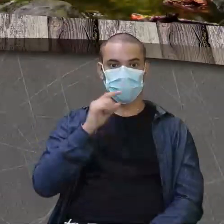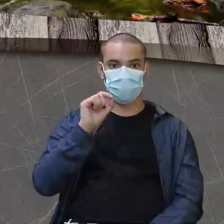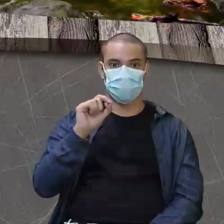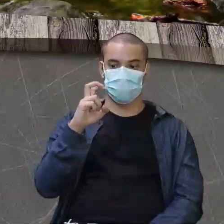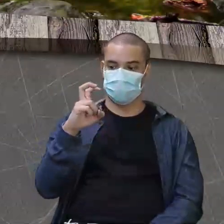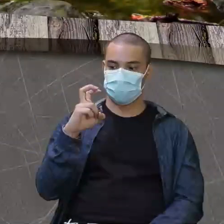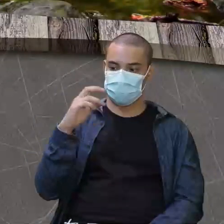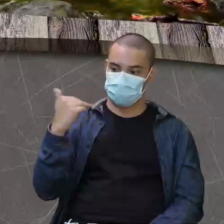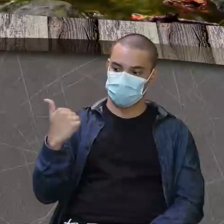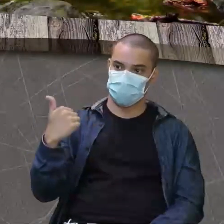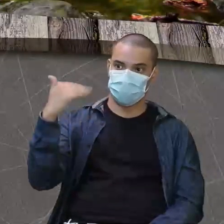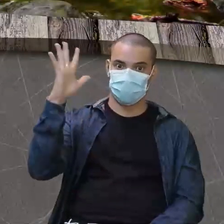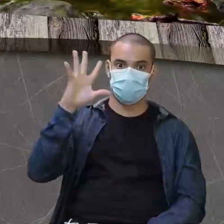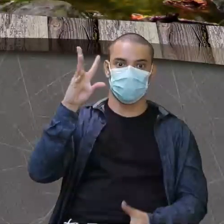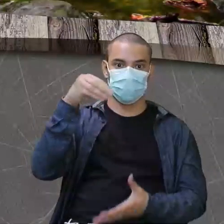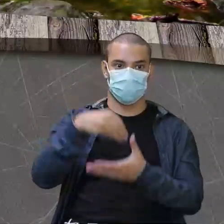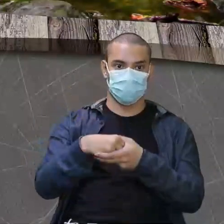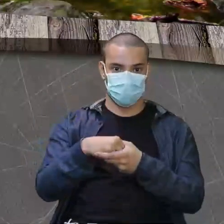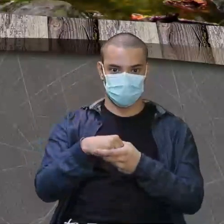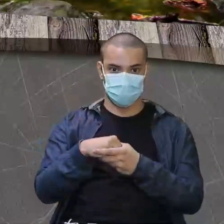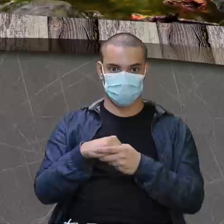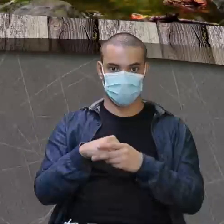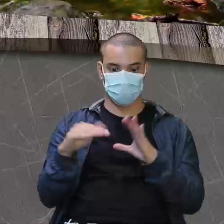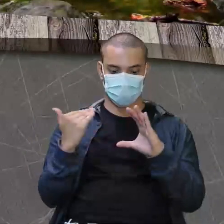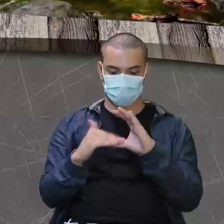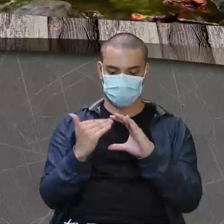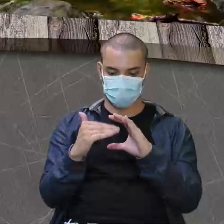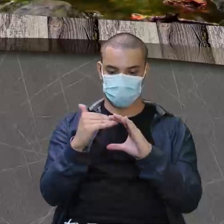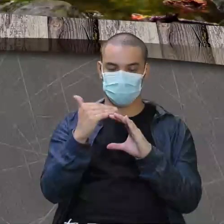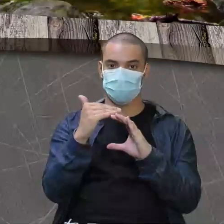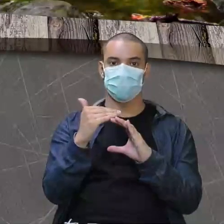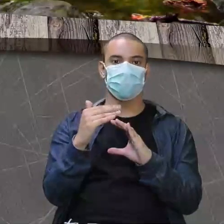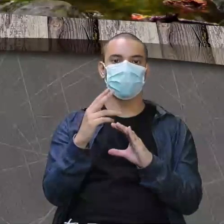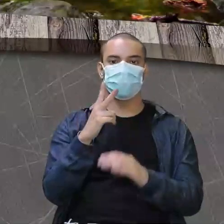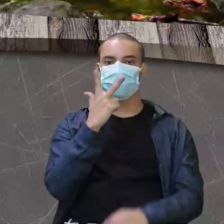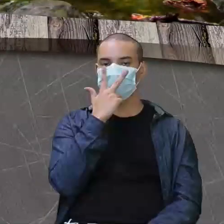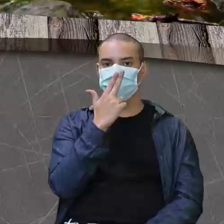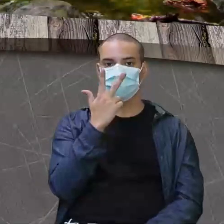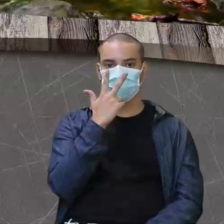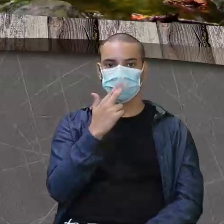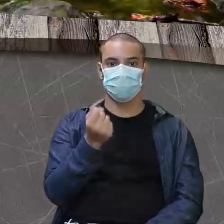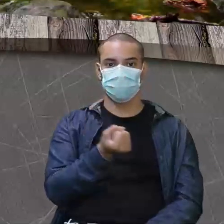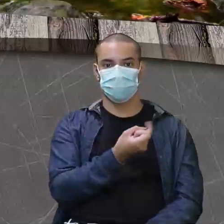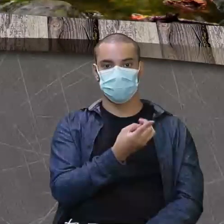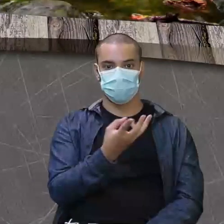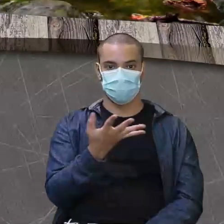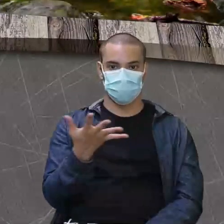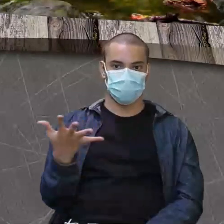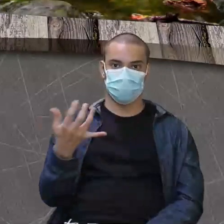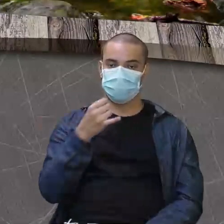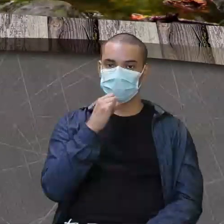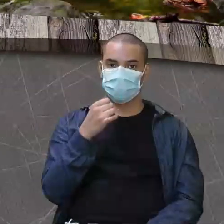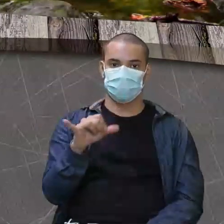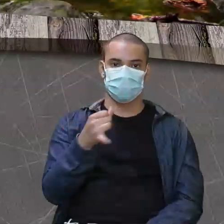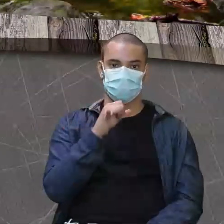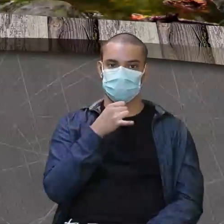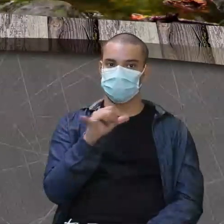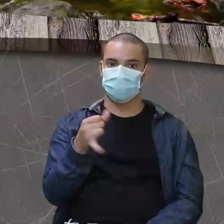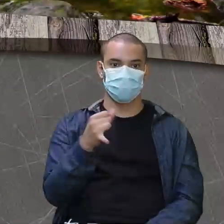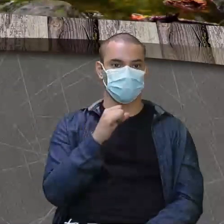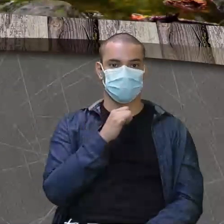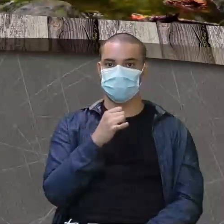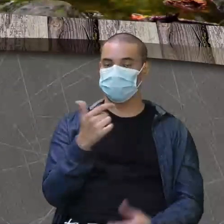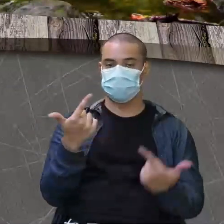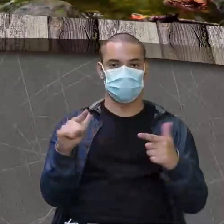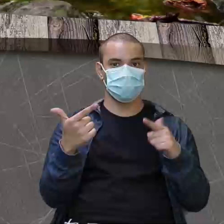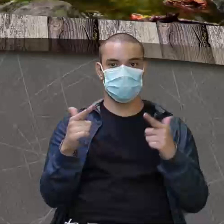5º nível, dentro de uma cadeia alimentar ou na representação de uma pirâmide, a quantidade de energia ela não